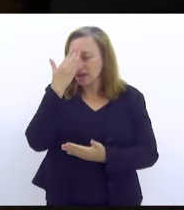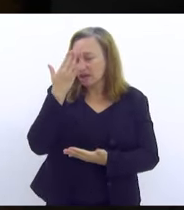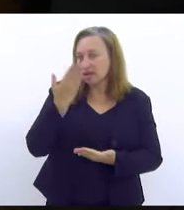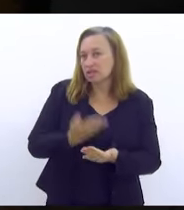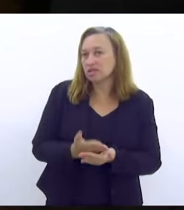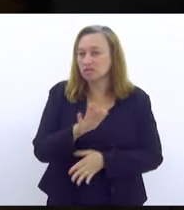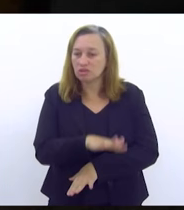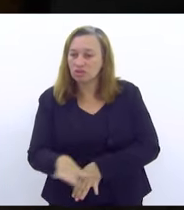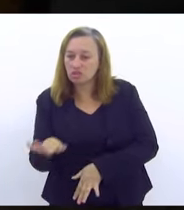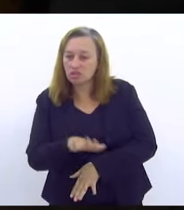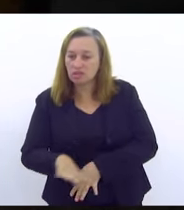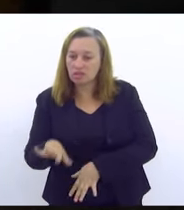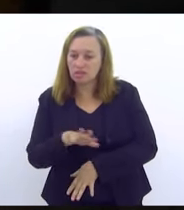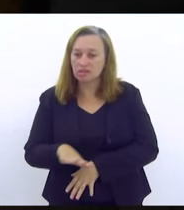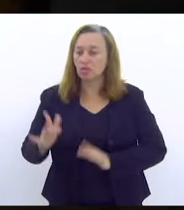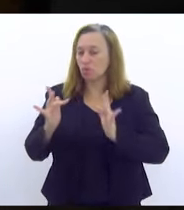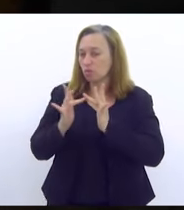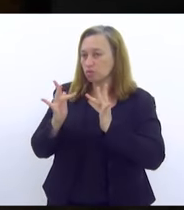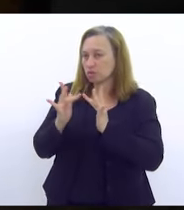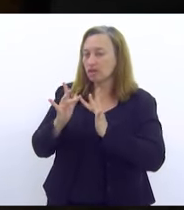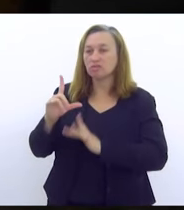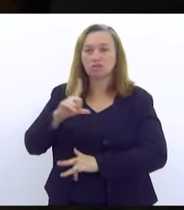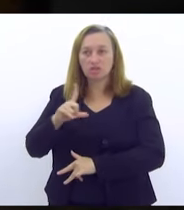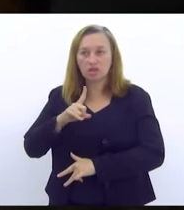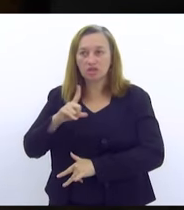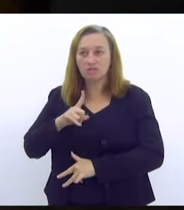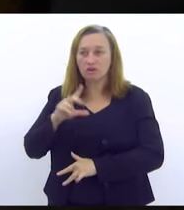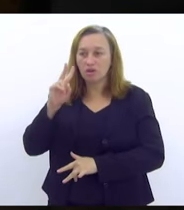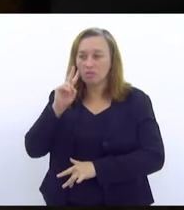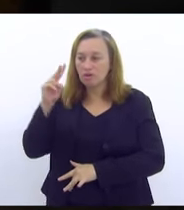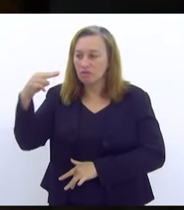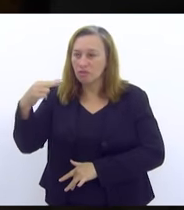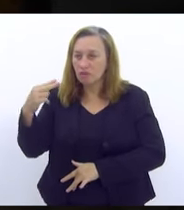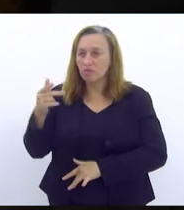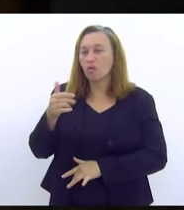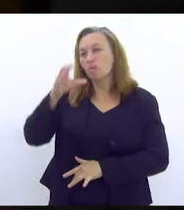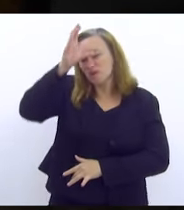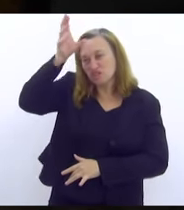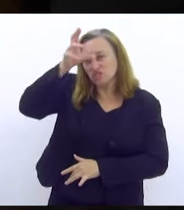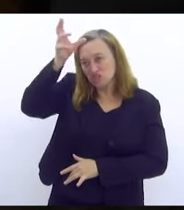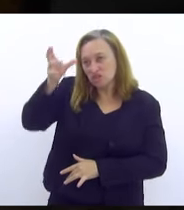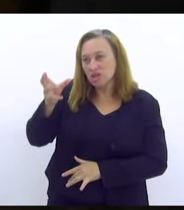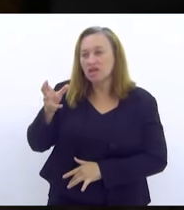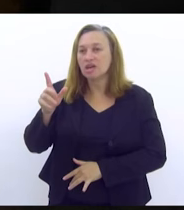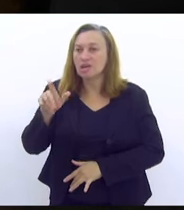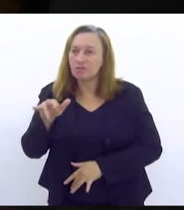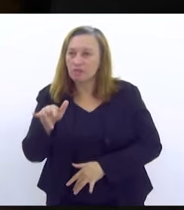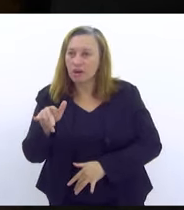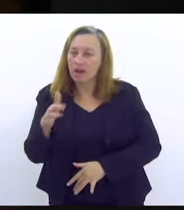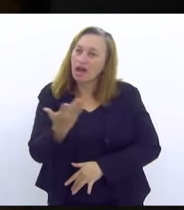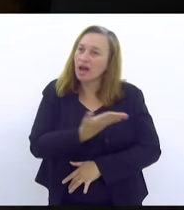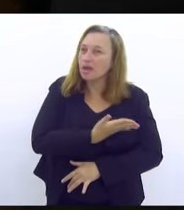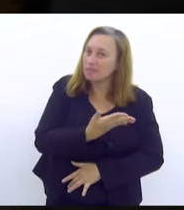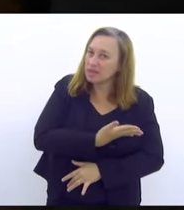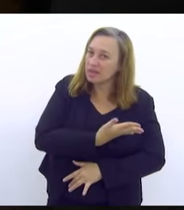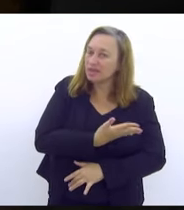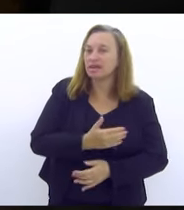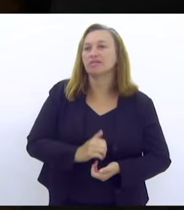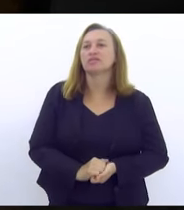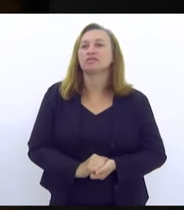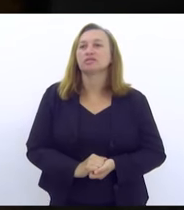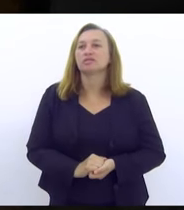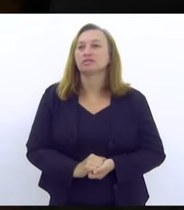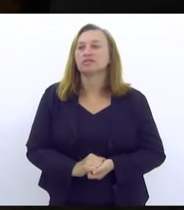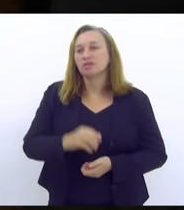crianças com as quais lidei me viam como uma tia, irmã, como amiga, como parente, com